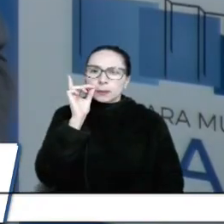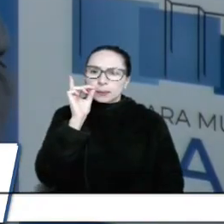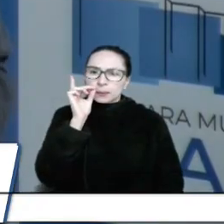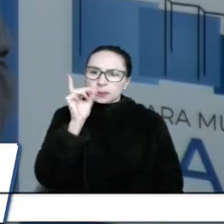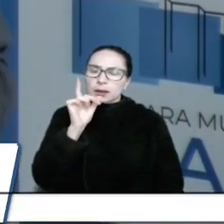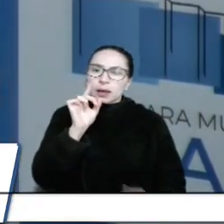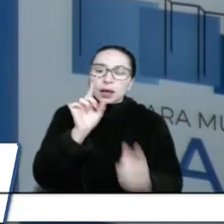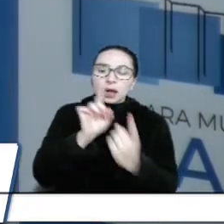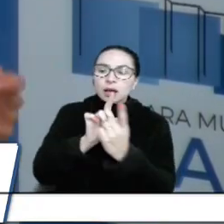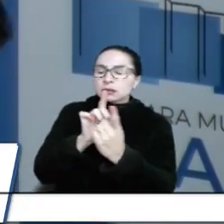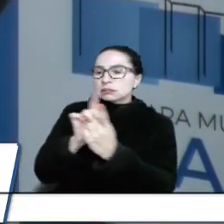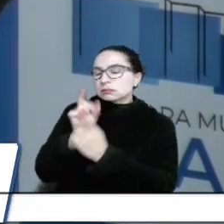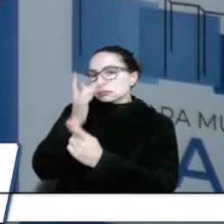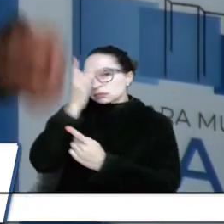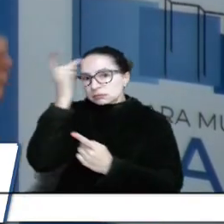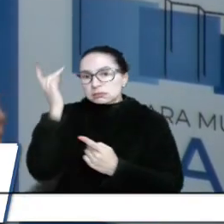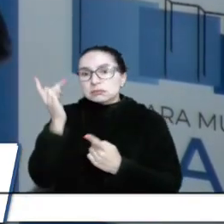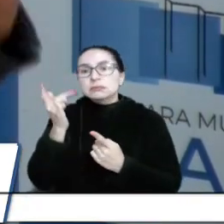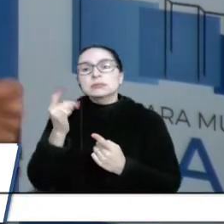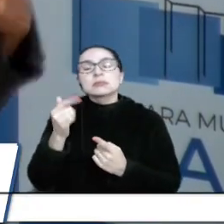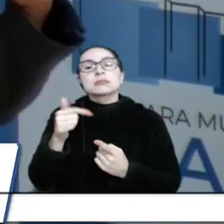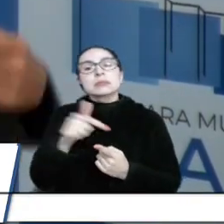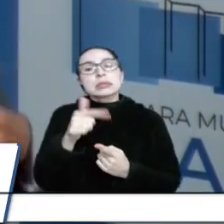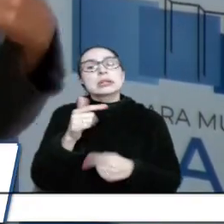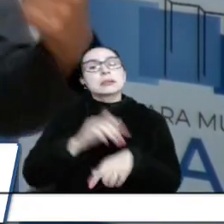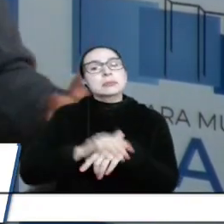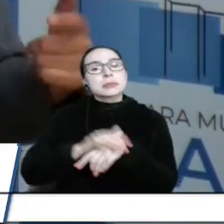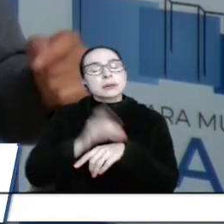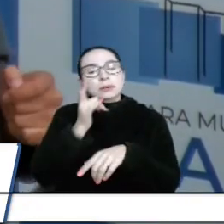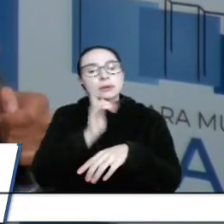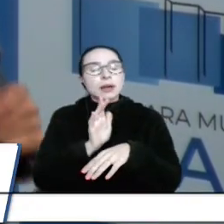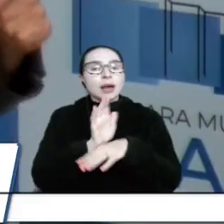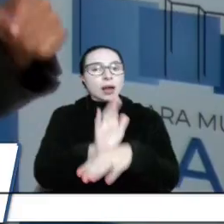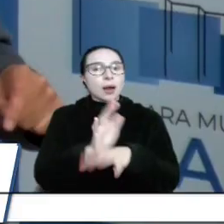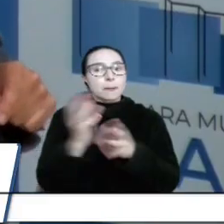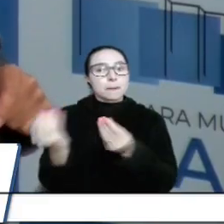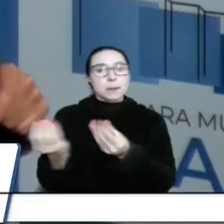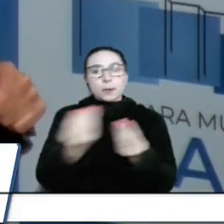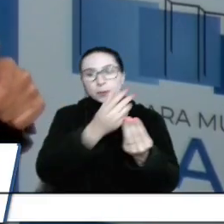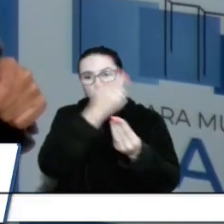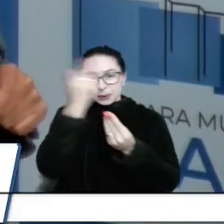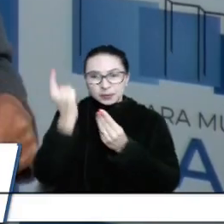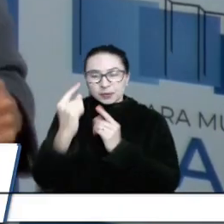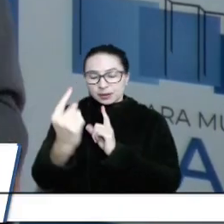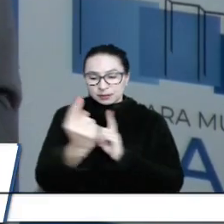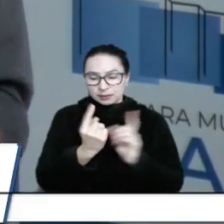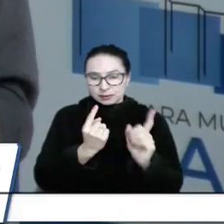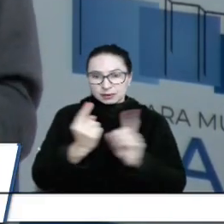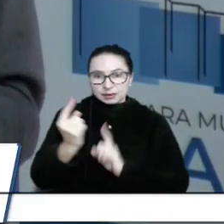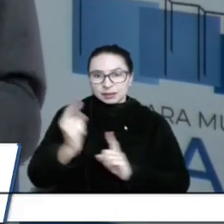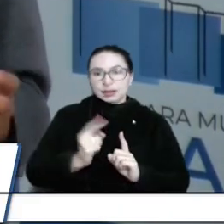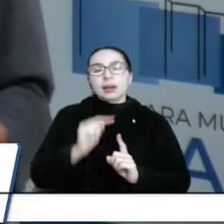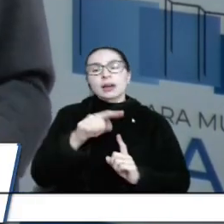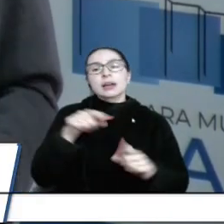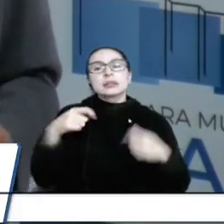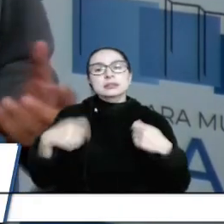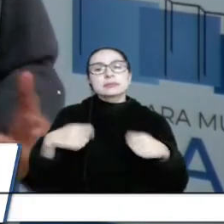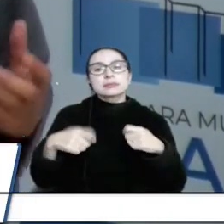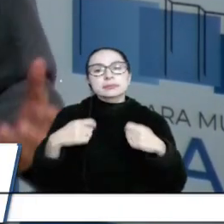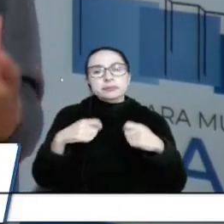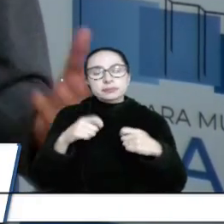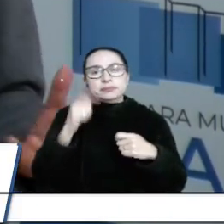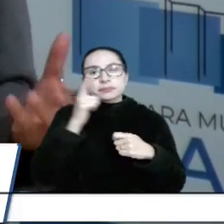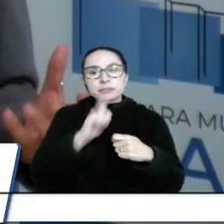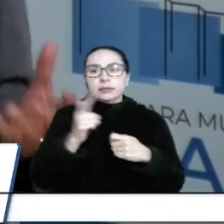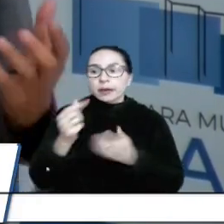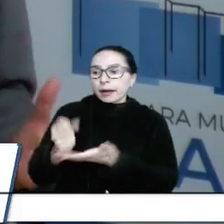tantas pessoas, que ele, para ajudar milhares de pessoas que vêm aqui, ele precisa contar com o apoio